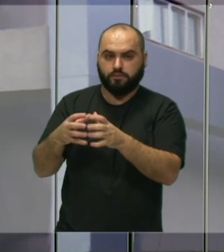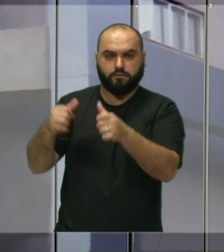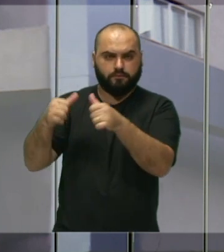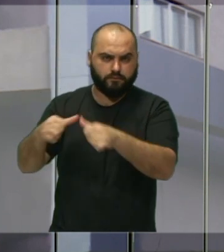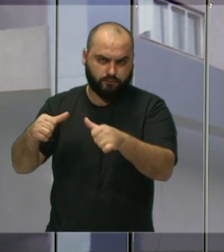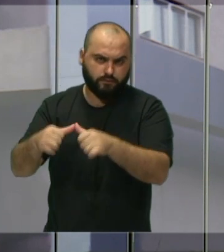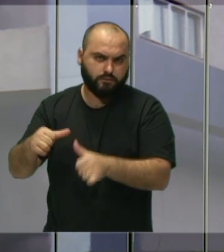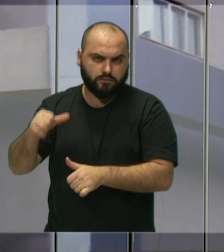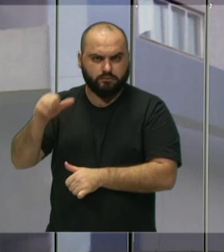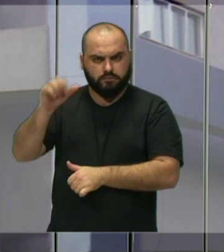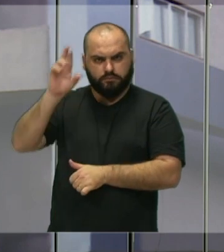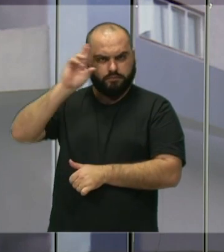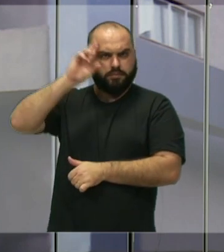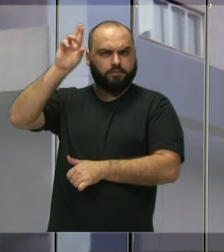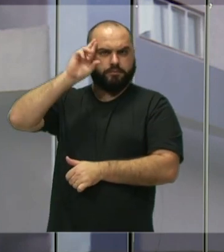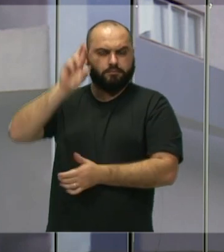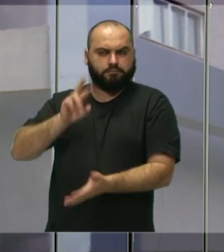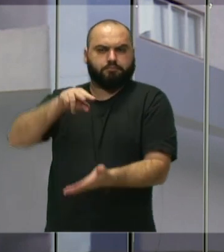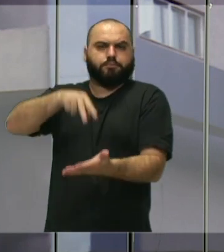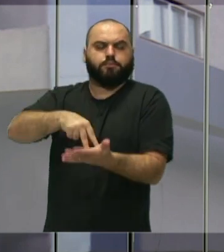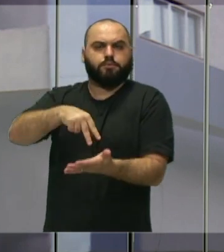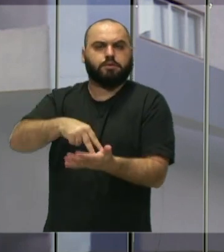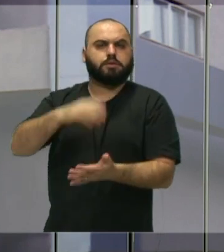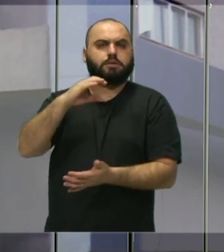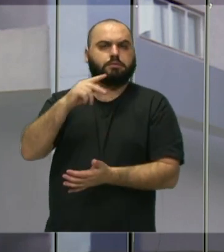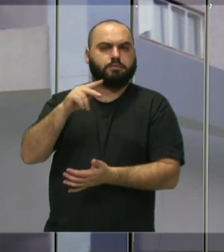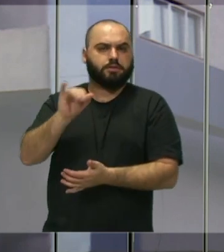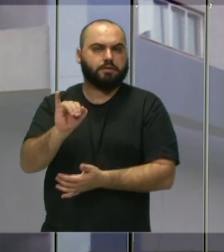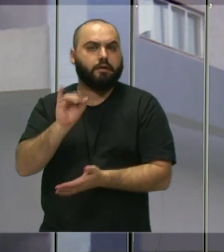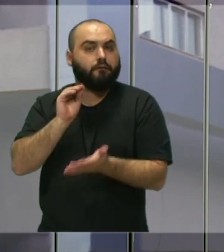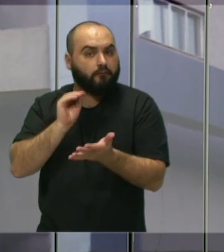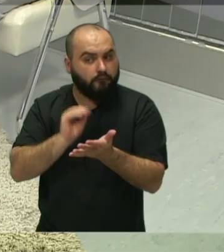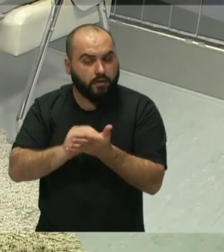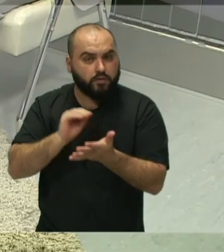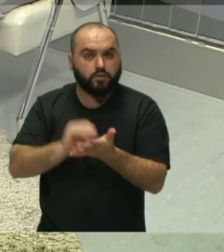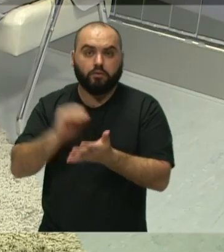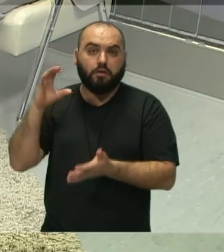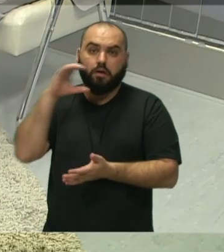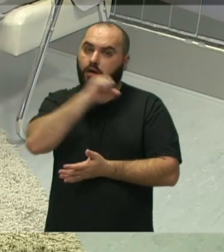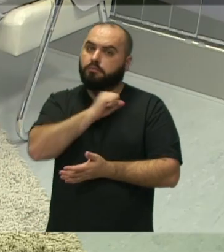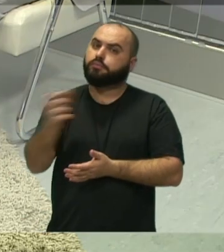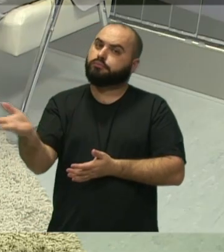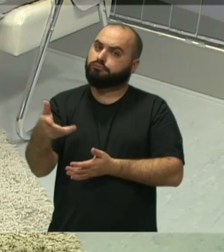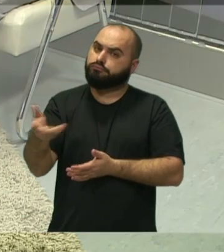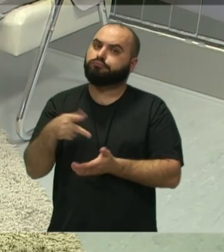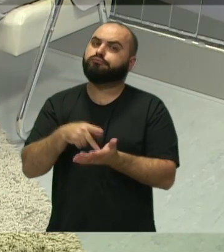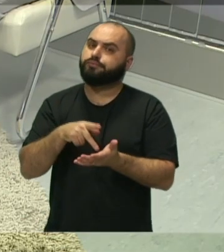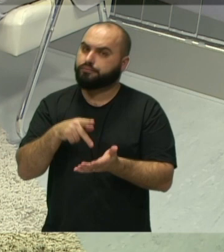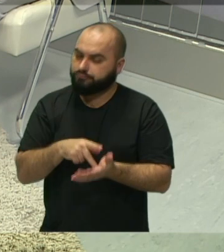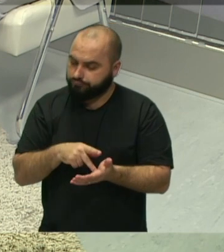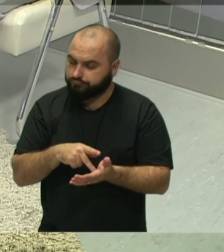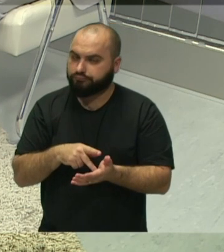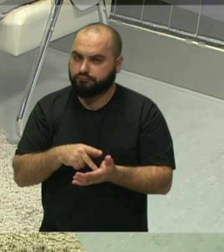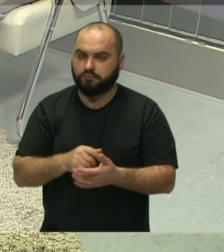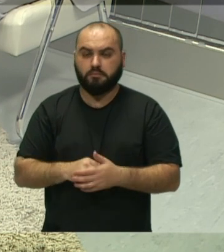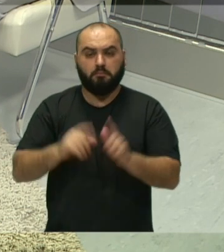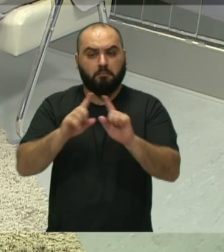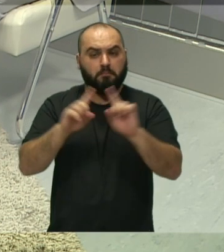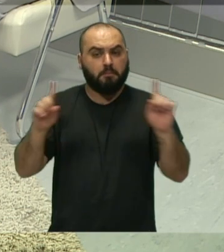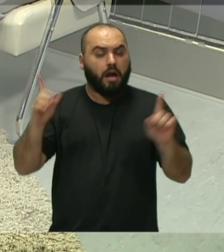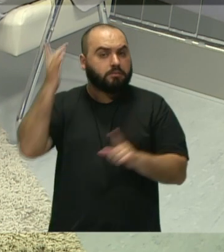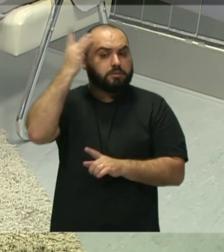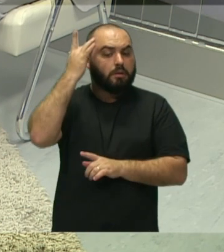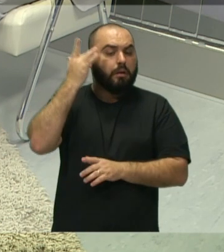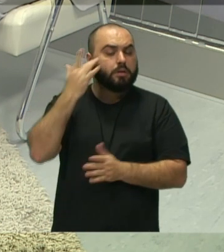comandando as principais posições na CPI, faltou a agilidade necessária, eu vejo isso, mas eu acho que agora